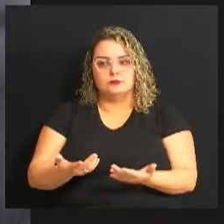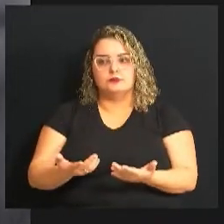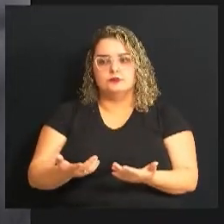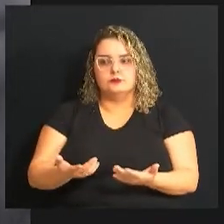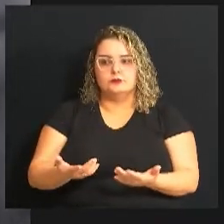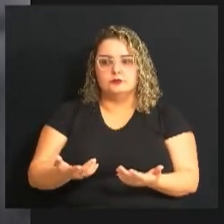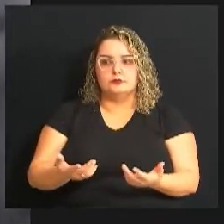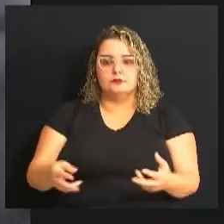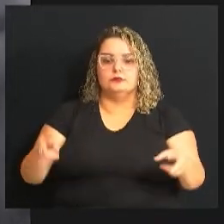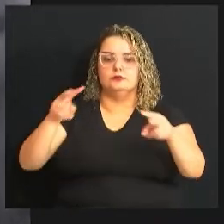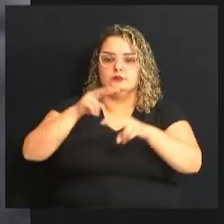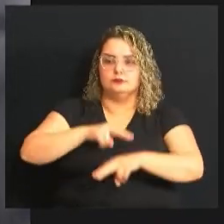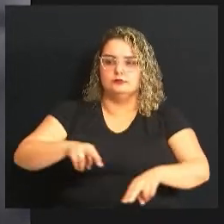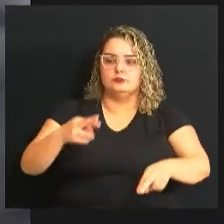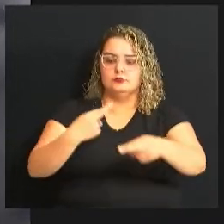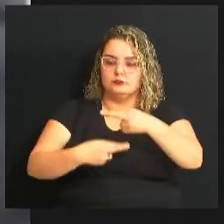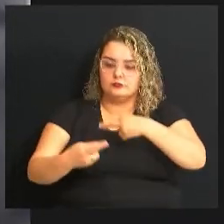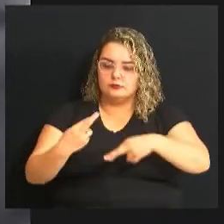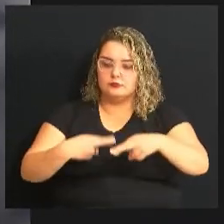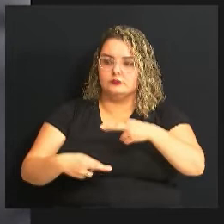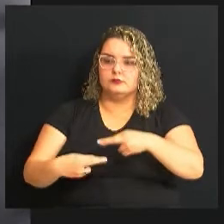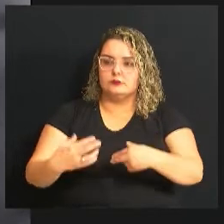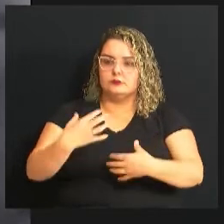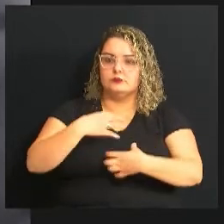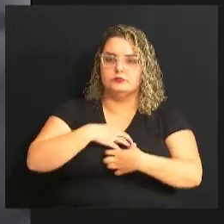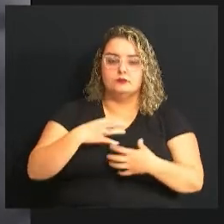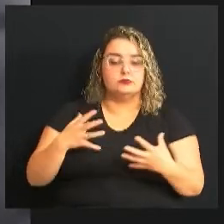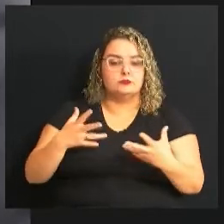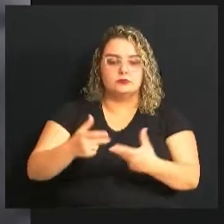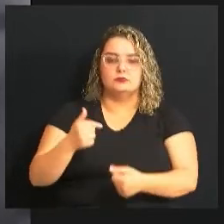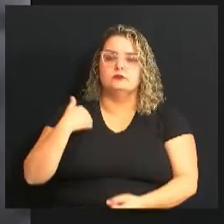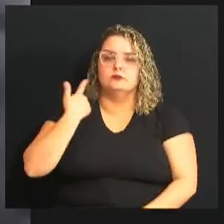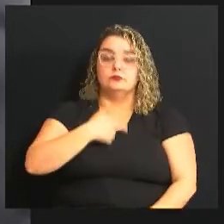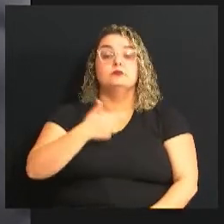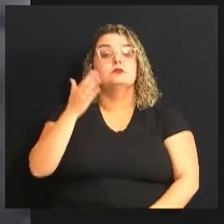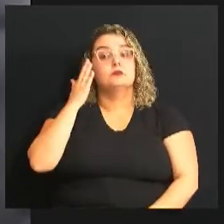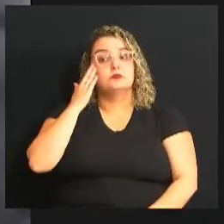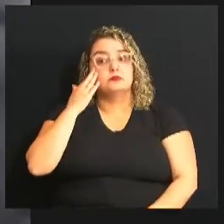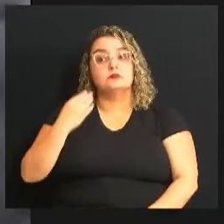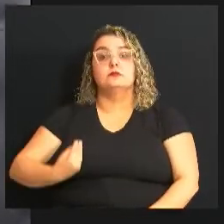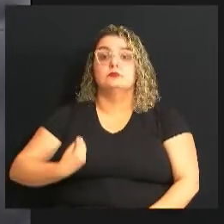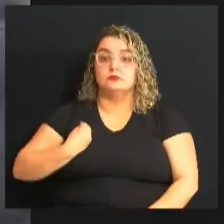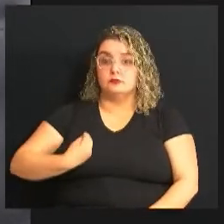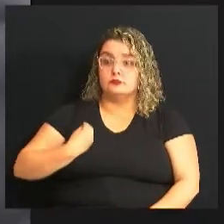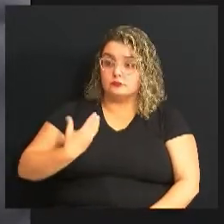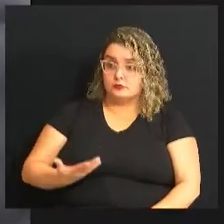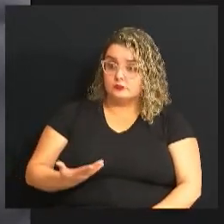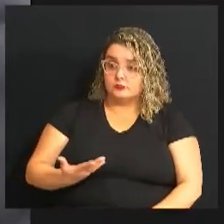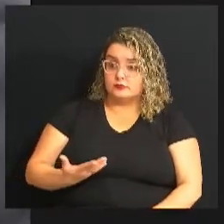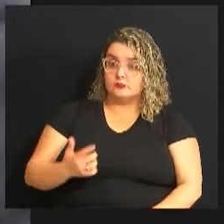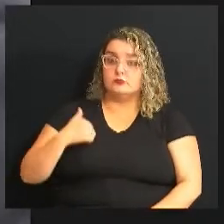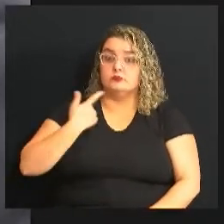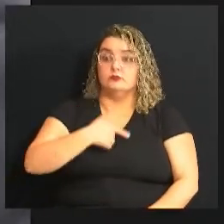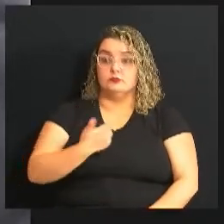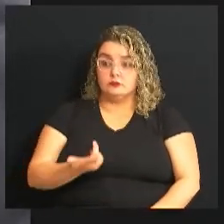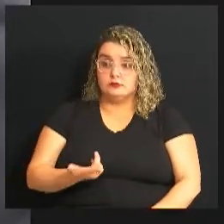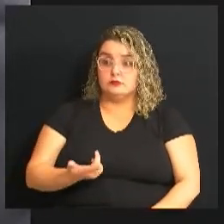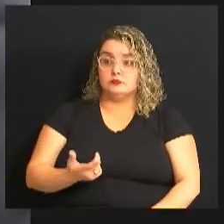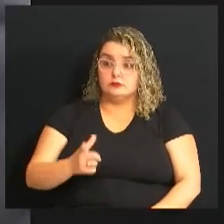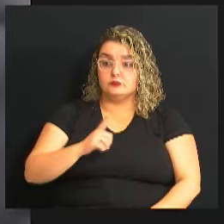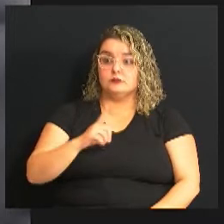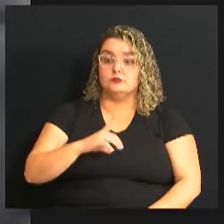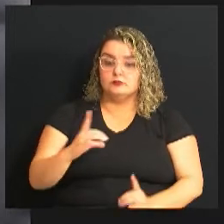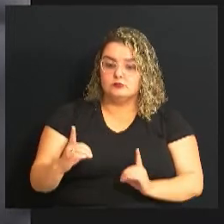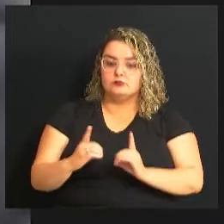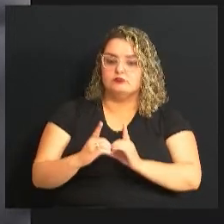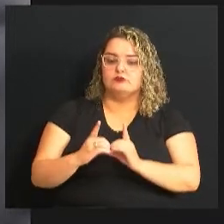da relação emocional. Todos nós sabemos e vivenciamos isso, nós que temos proximidade com